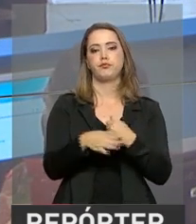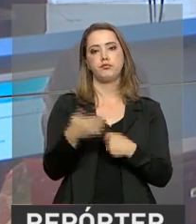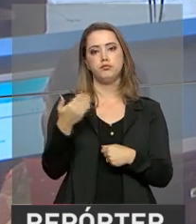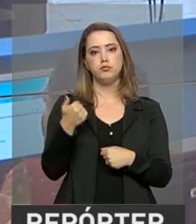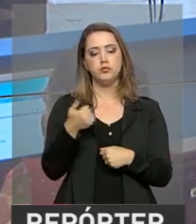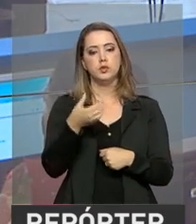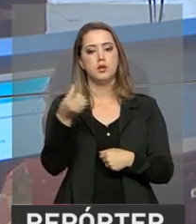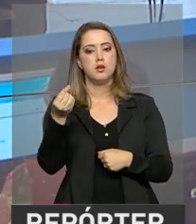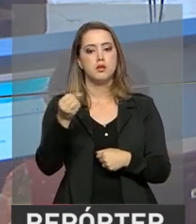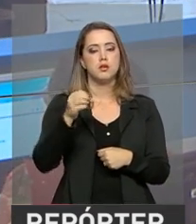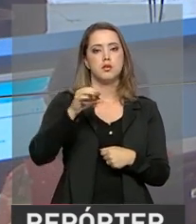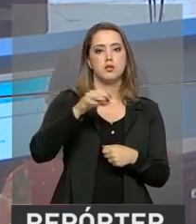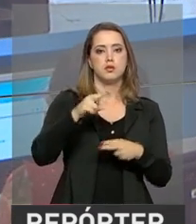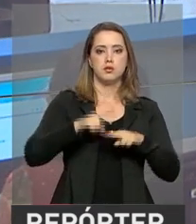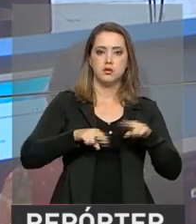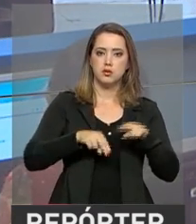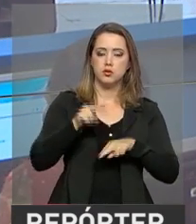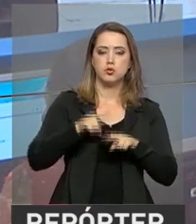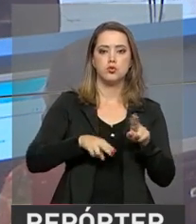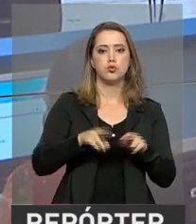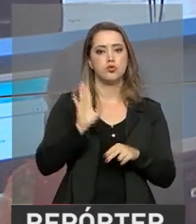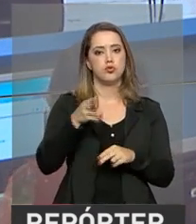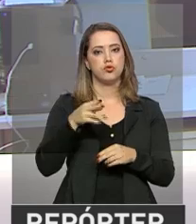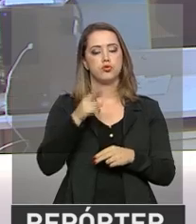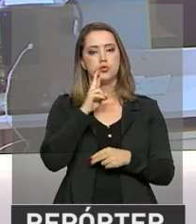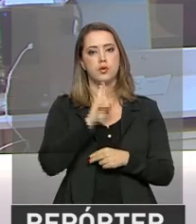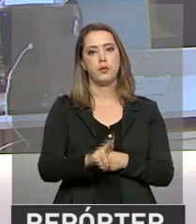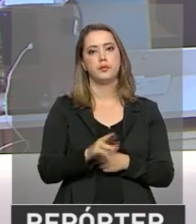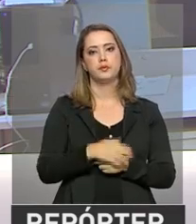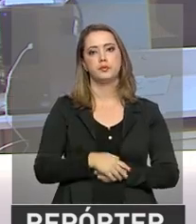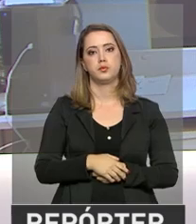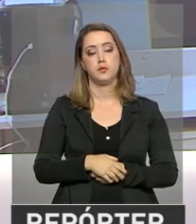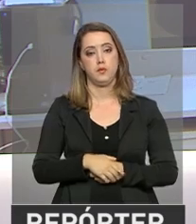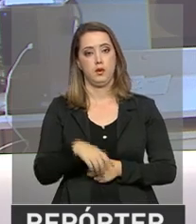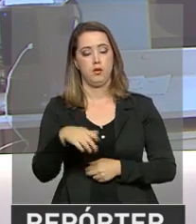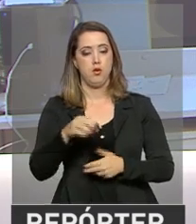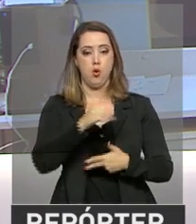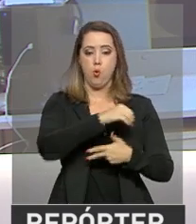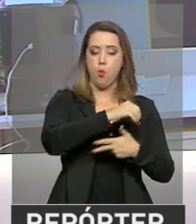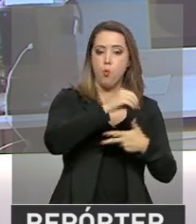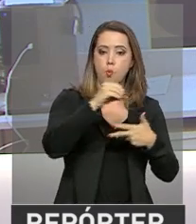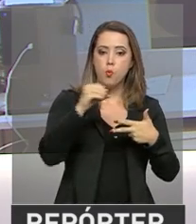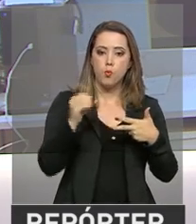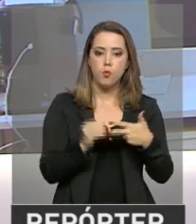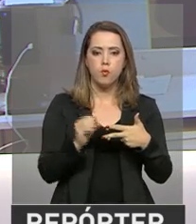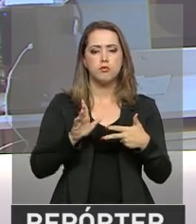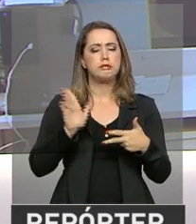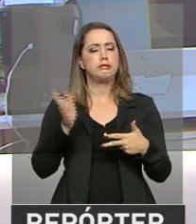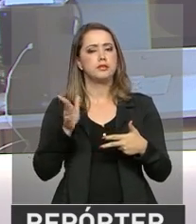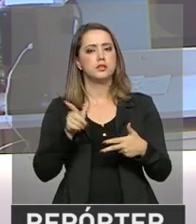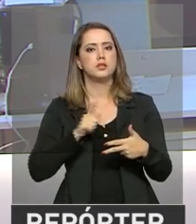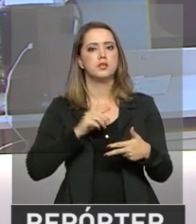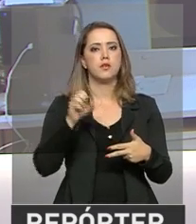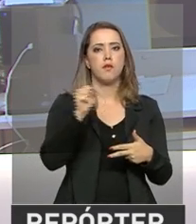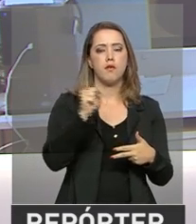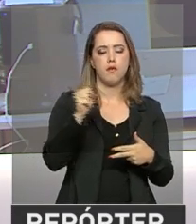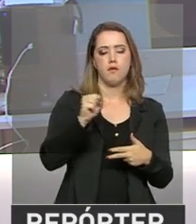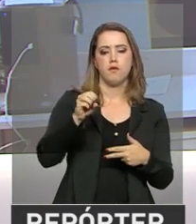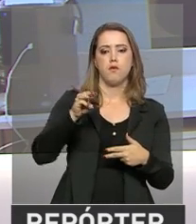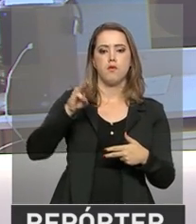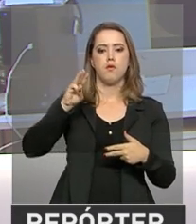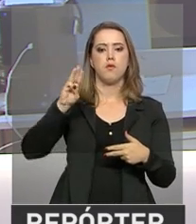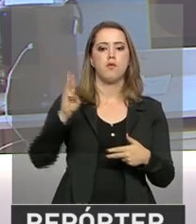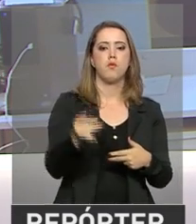divulgado o resultado da primeira e única chamada regular. E o Exame Nacional do Ensino Médio Enem teve 8 milhões e 600 mil